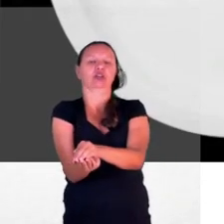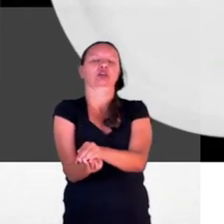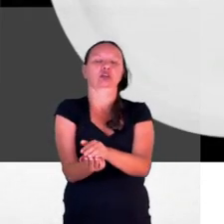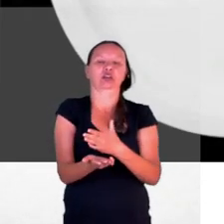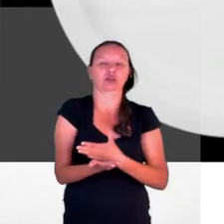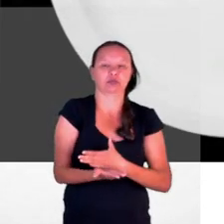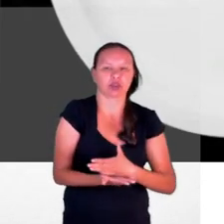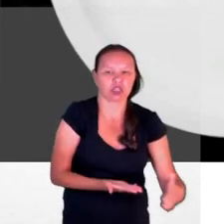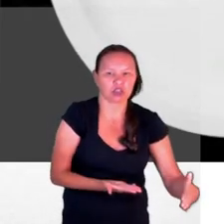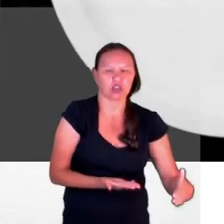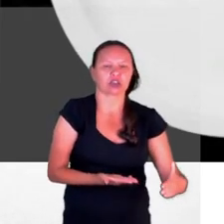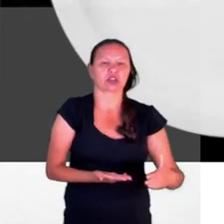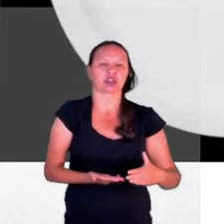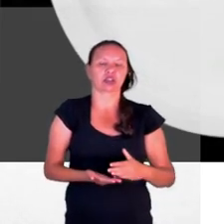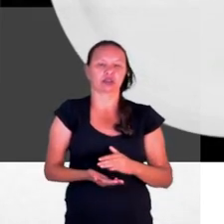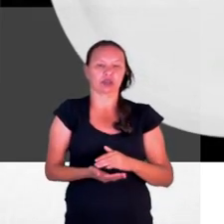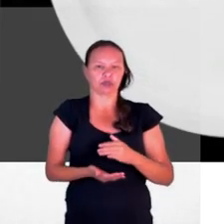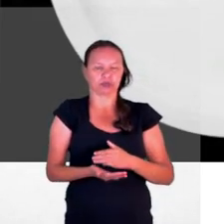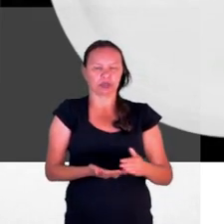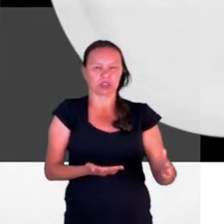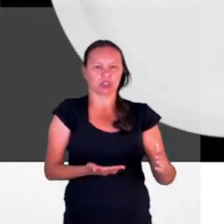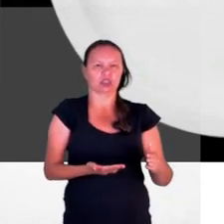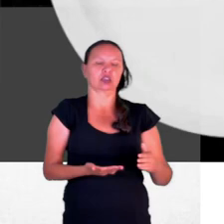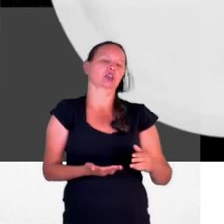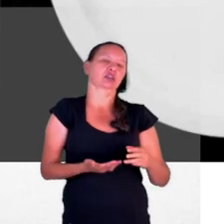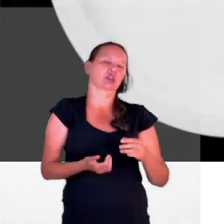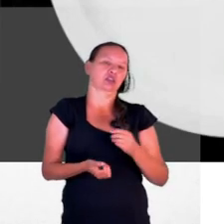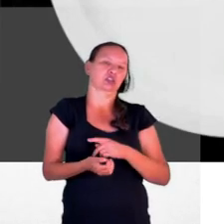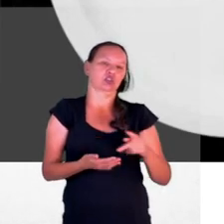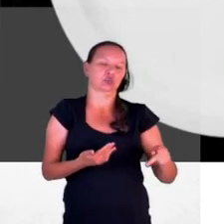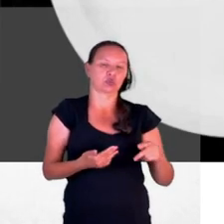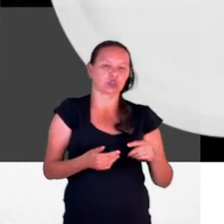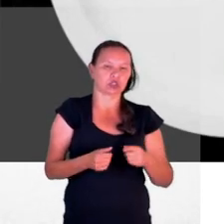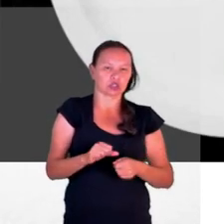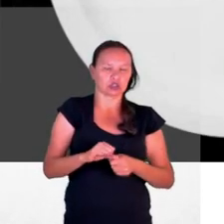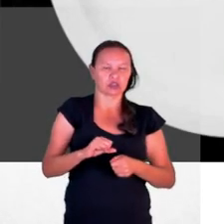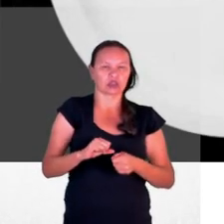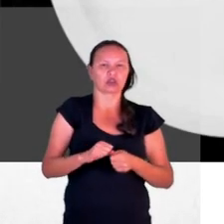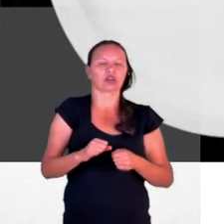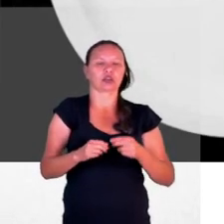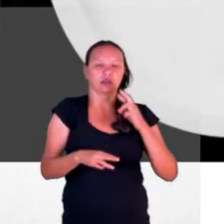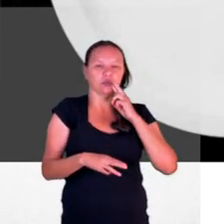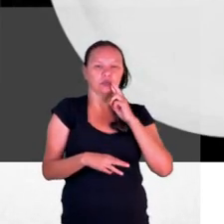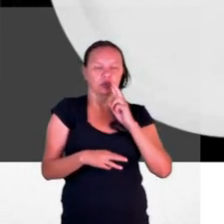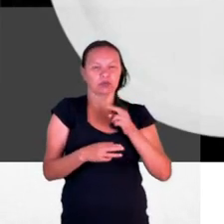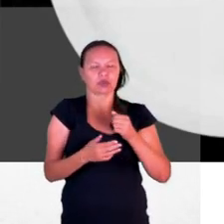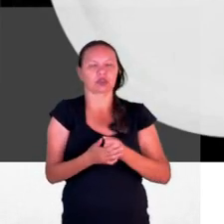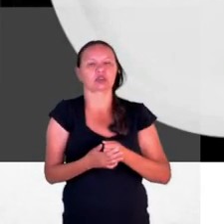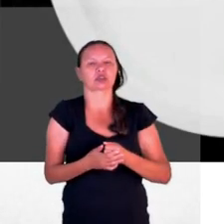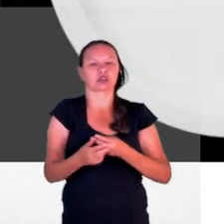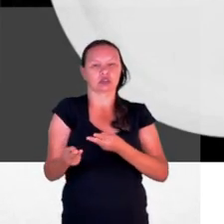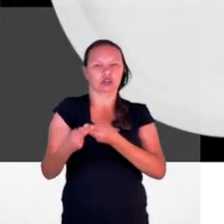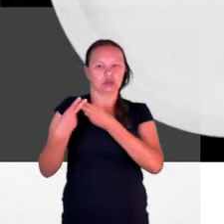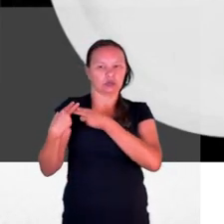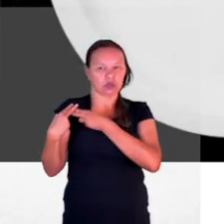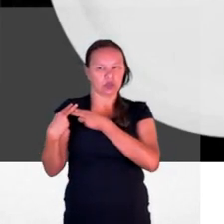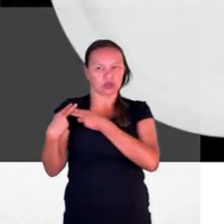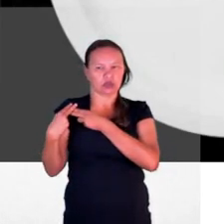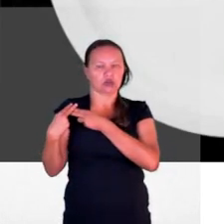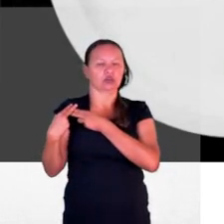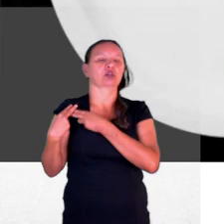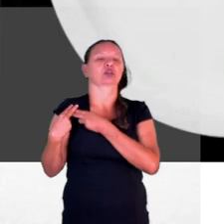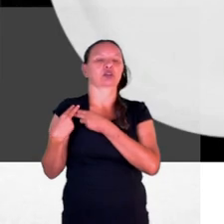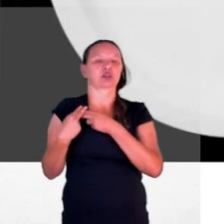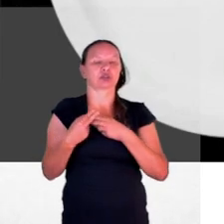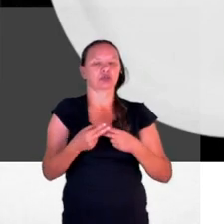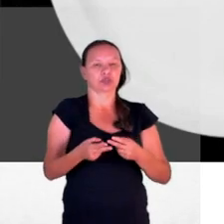minha eh inserção na promotoria dos procedimentos que estavam sobre minha responsabilidade vi o óbvio né que não daria a conta no